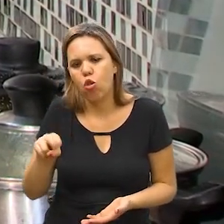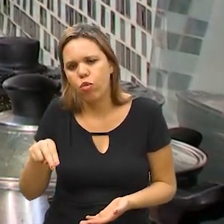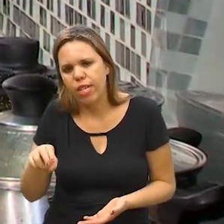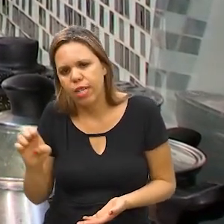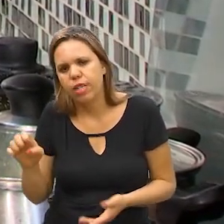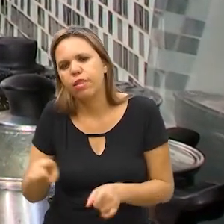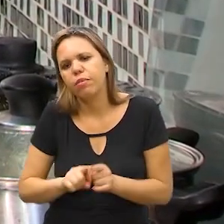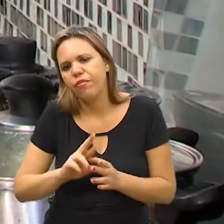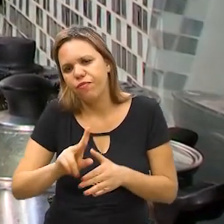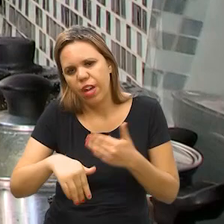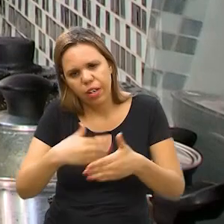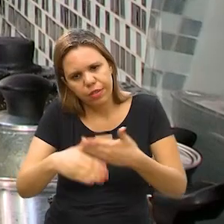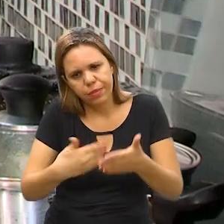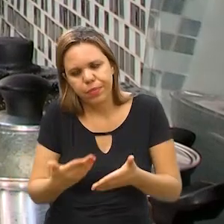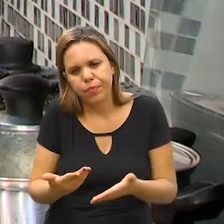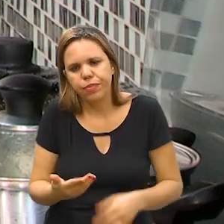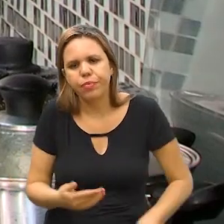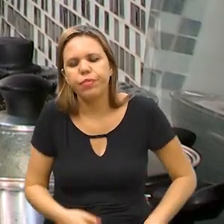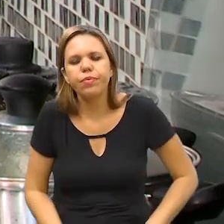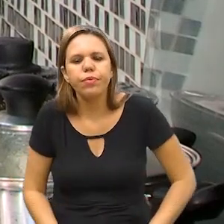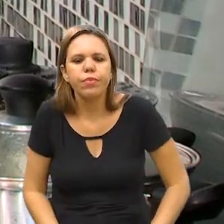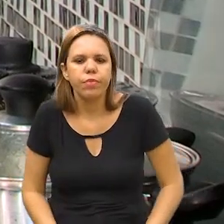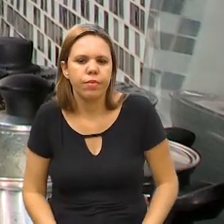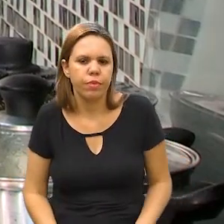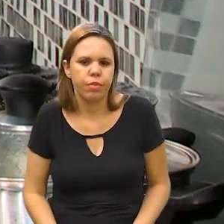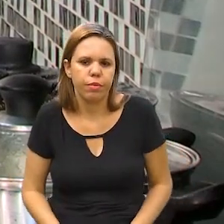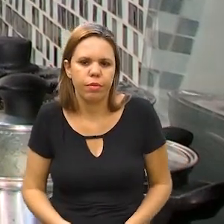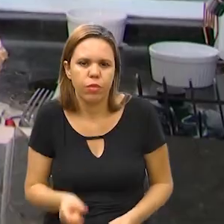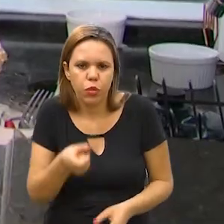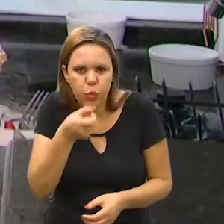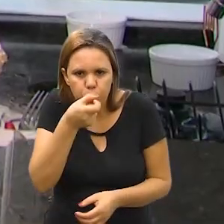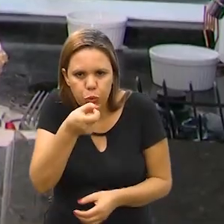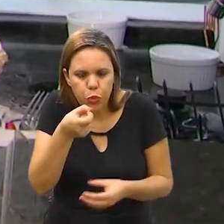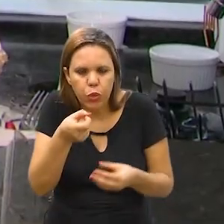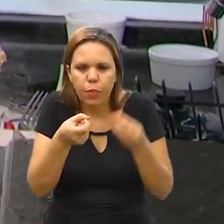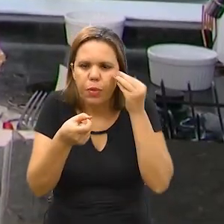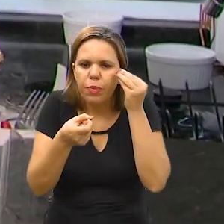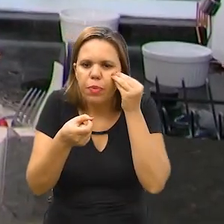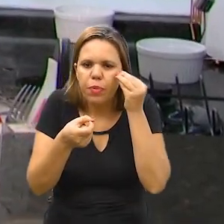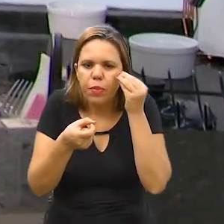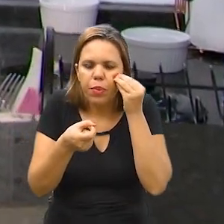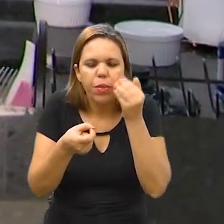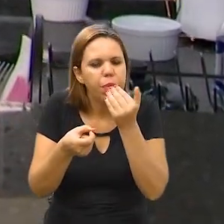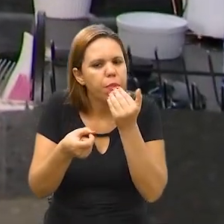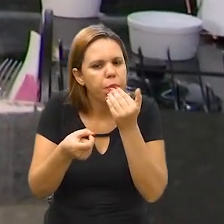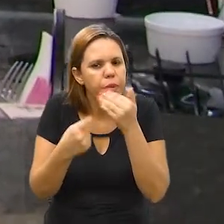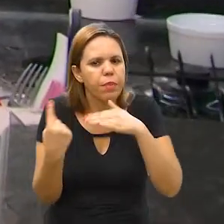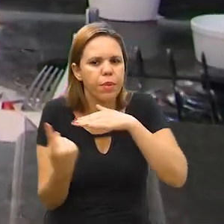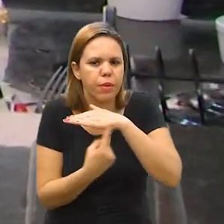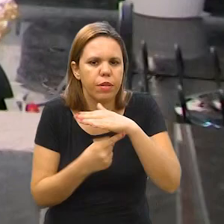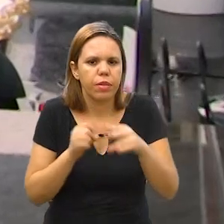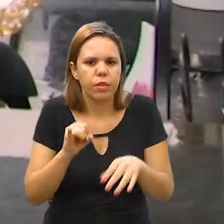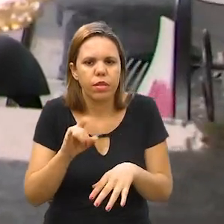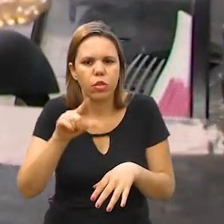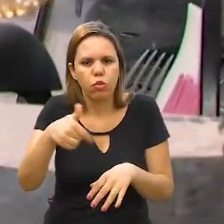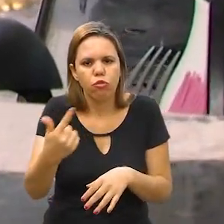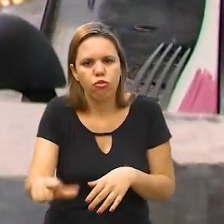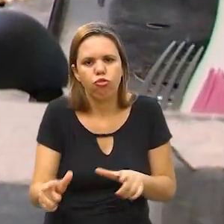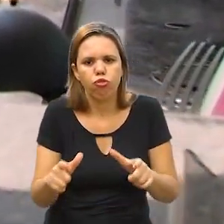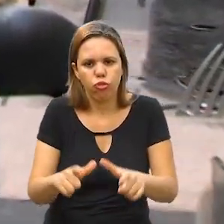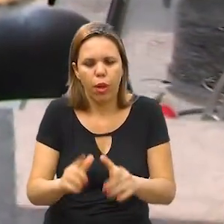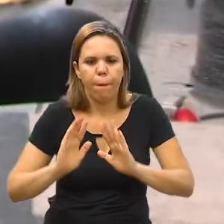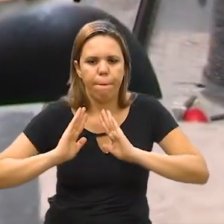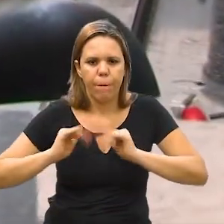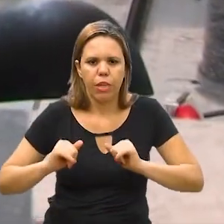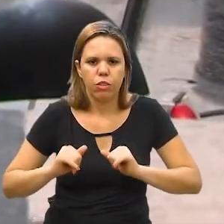E aí eu mandava, na verdade, uma degustação para o cliente, para ele provar, e aí se ele gostava, já no outro pedido ele já me